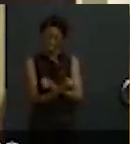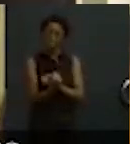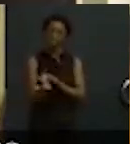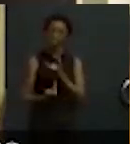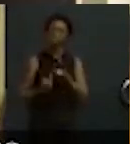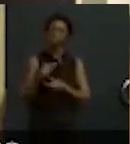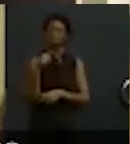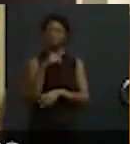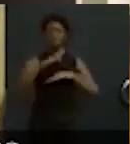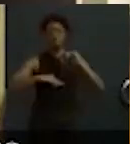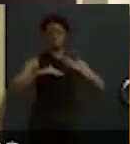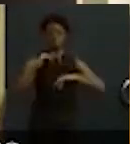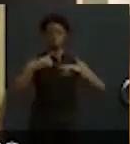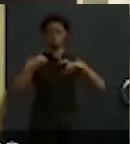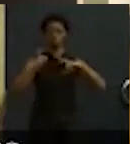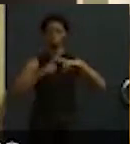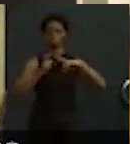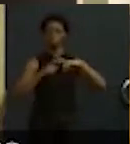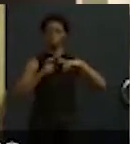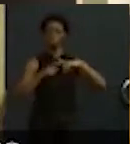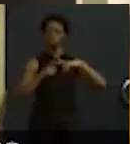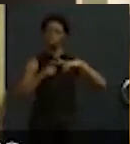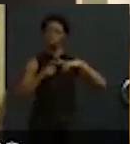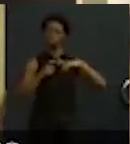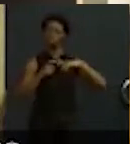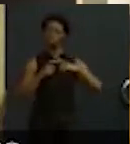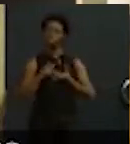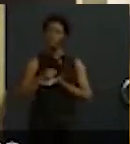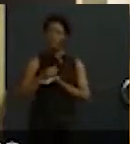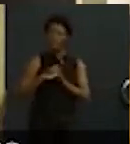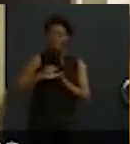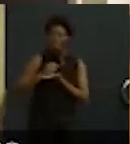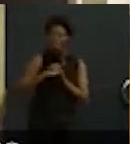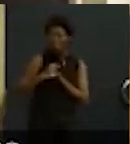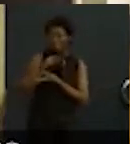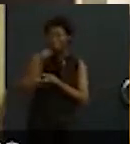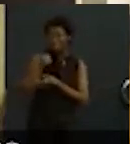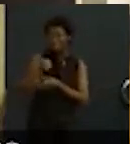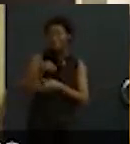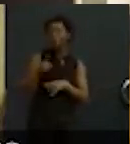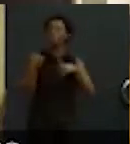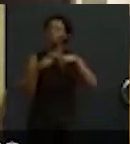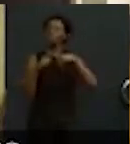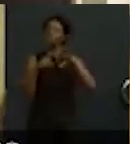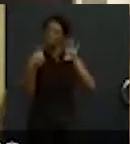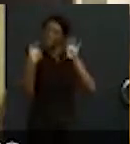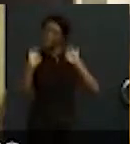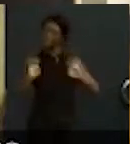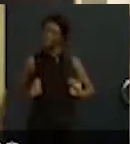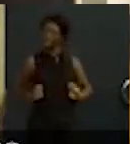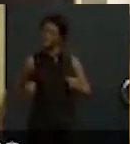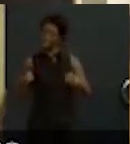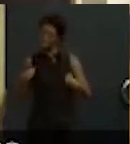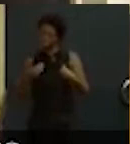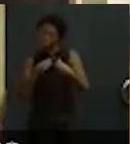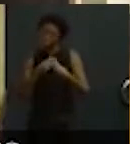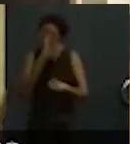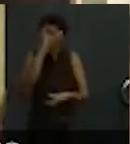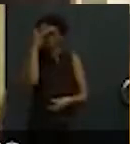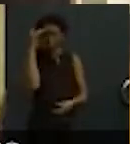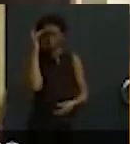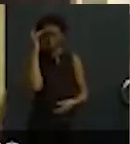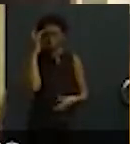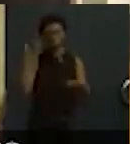profissional médico que pauta sua atuação na medicina da ética e da proximidade. Em tempos de crise